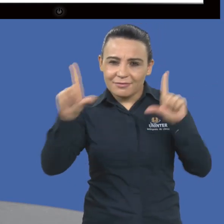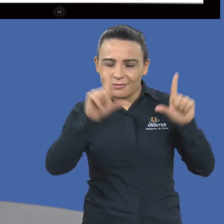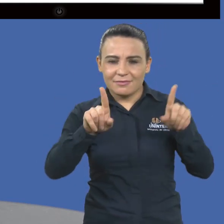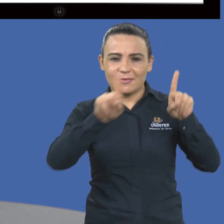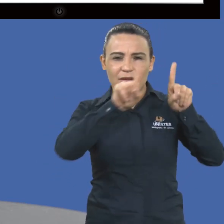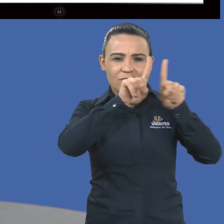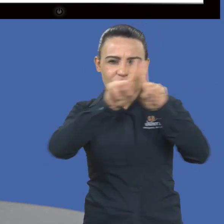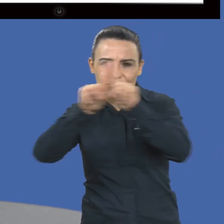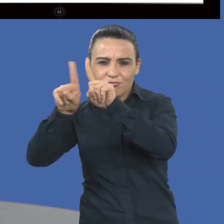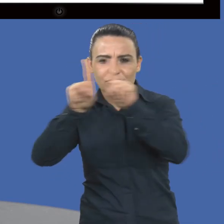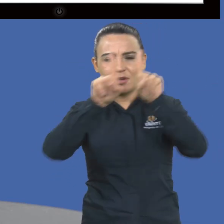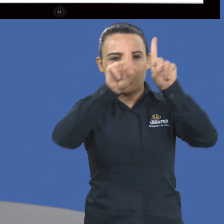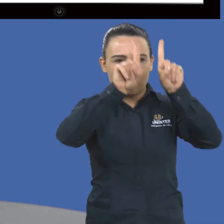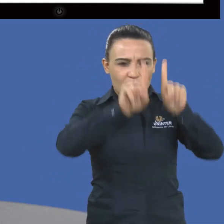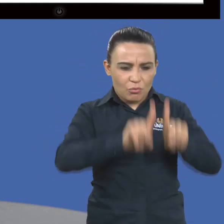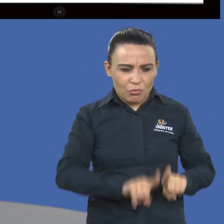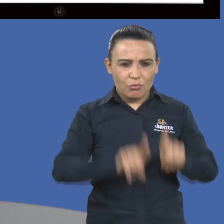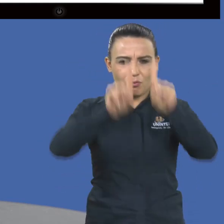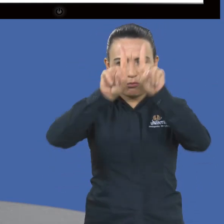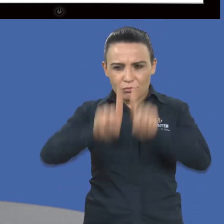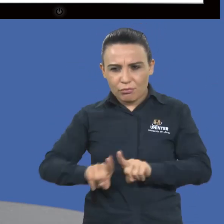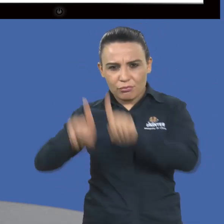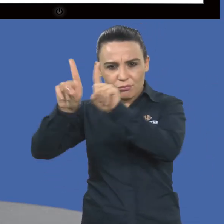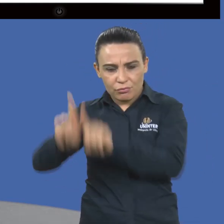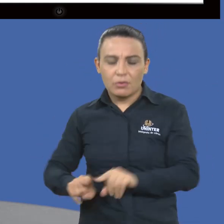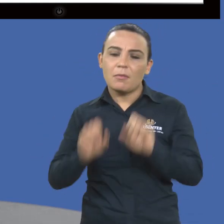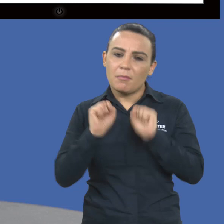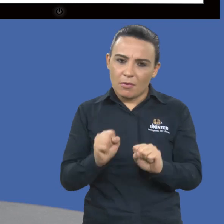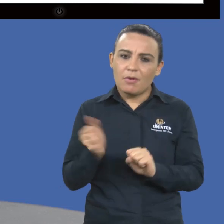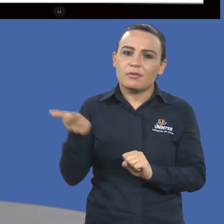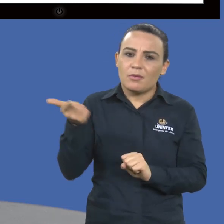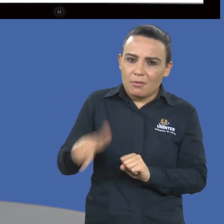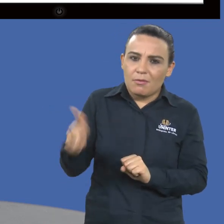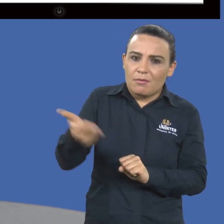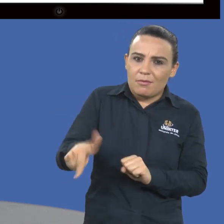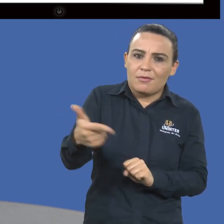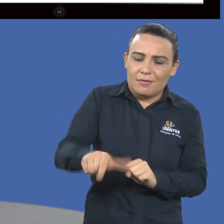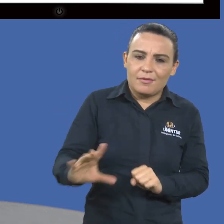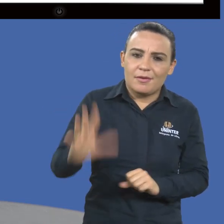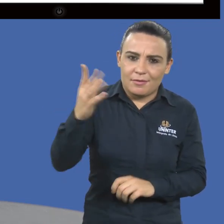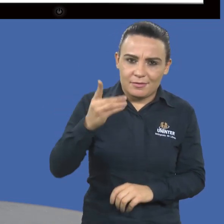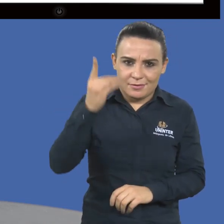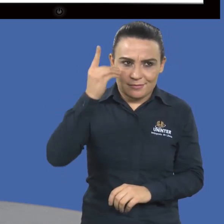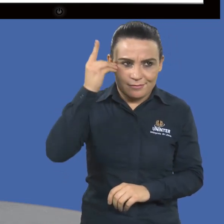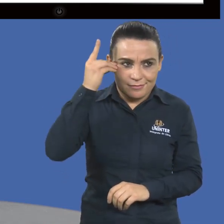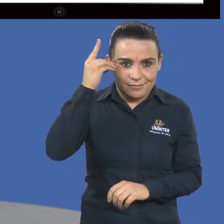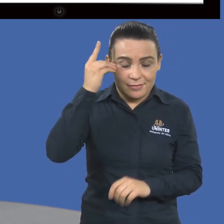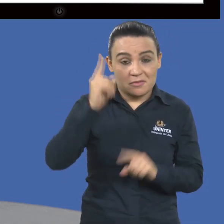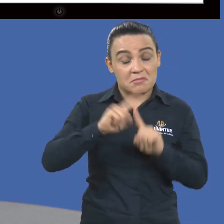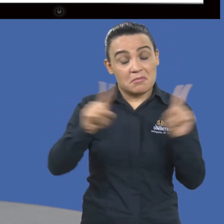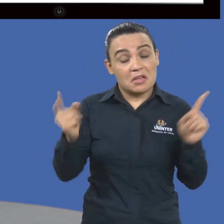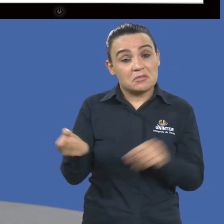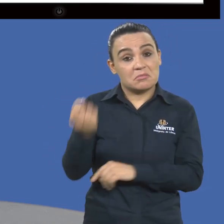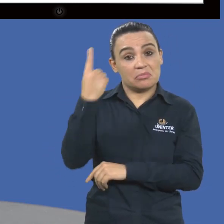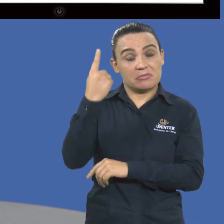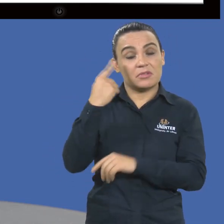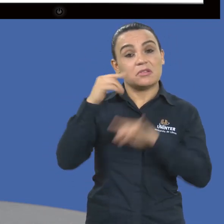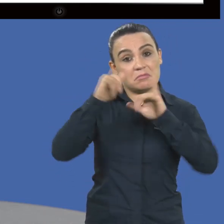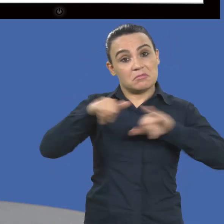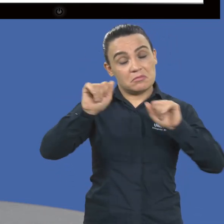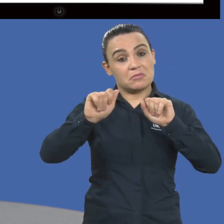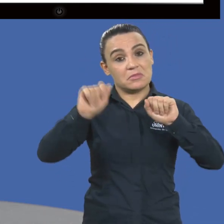acabaram de ouvir o que eu falei, de que é possível acontecer recorrência. Então, é uma